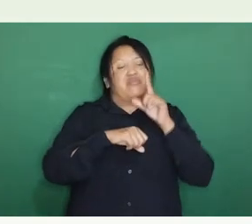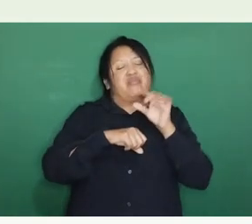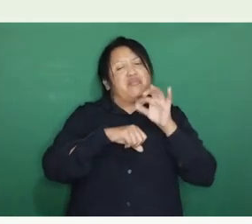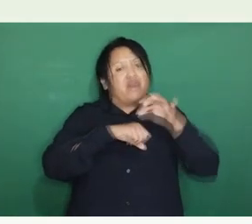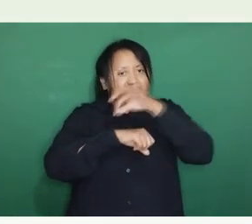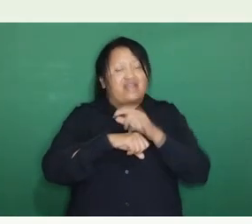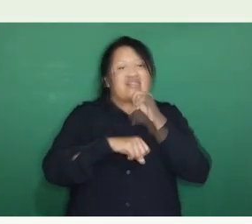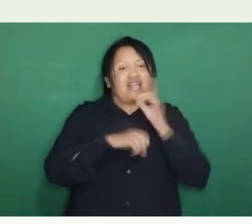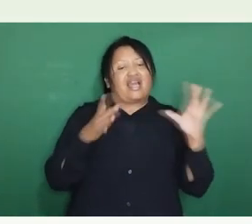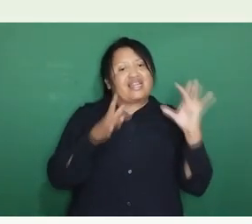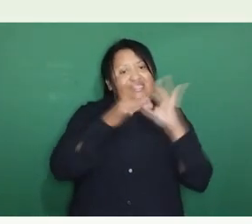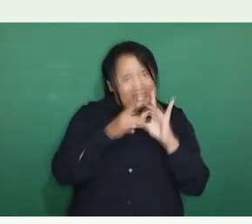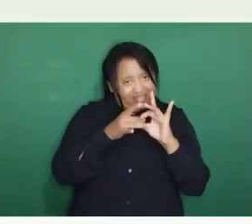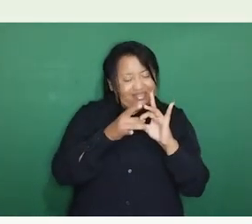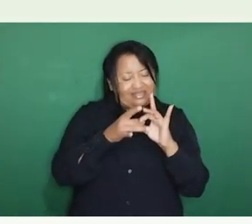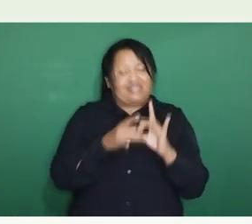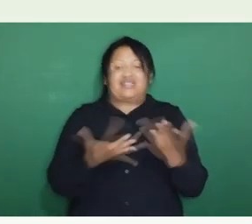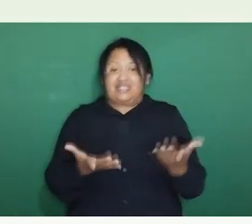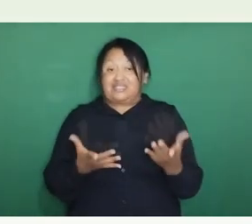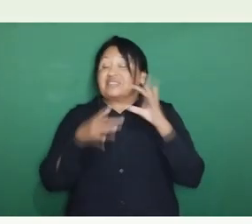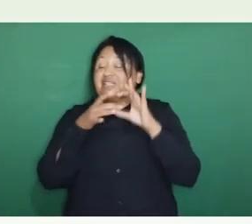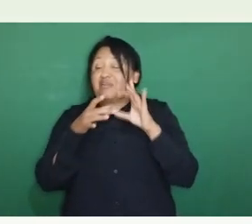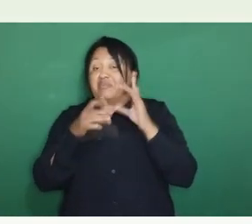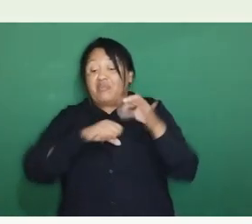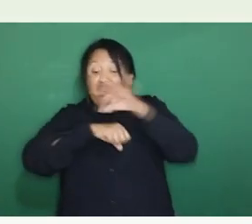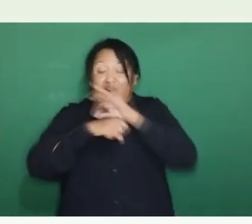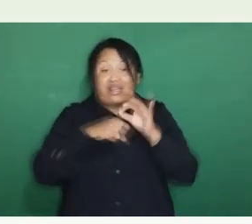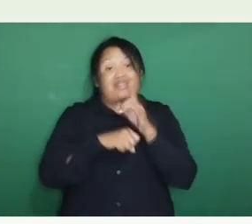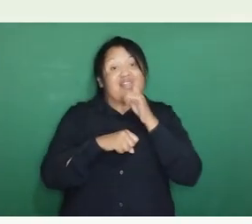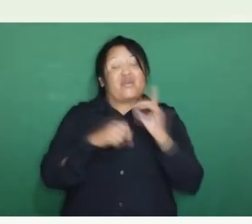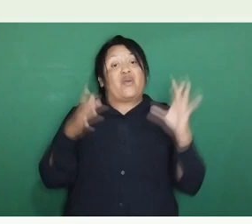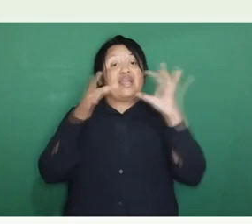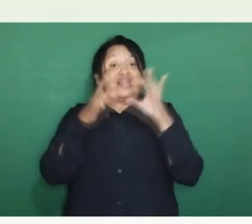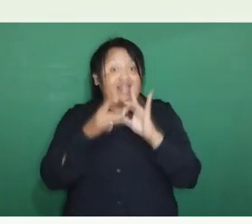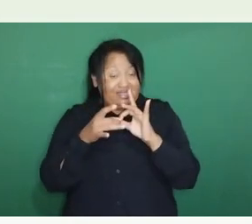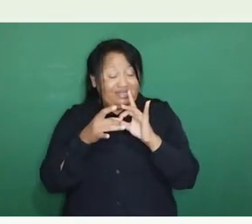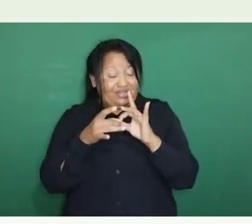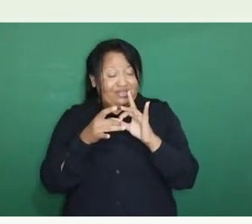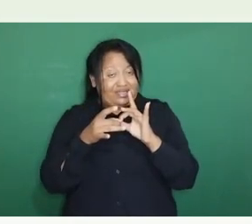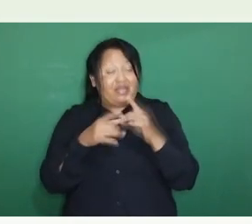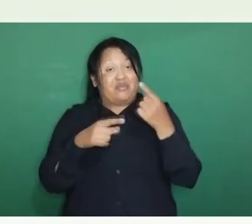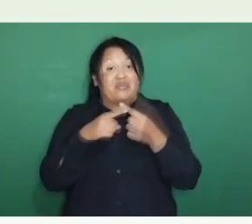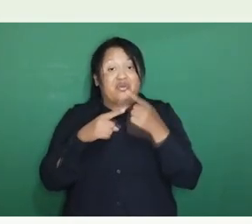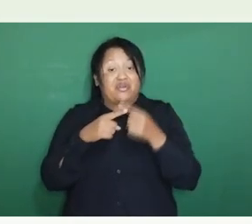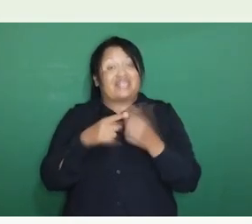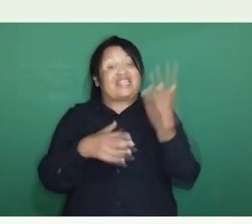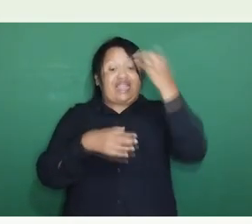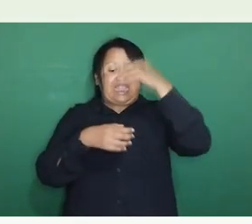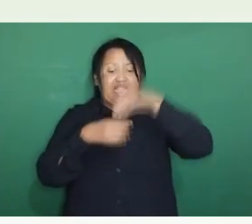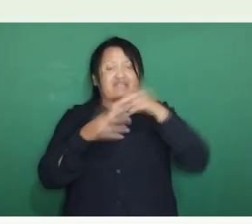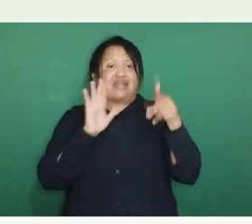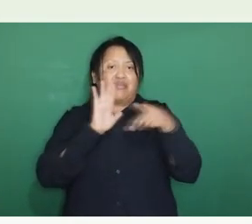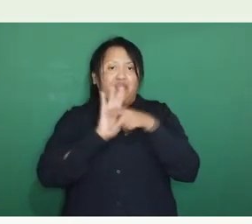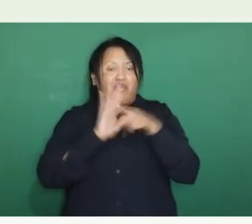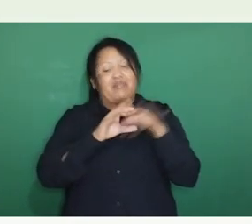a ligação covalente aqui da molécula de água é uma ligação intramolecular porque está dentro da